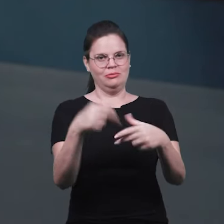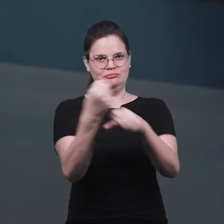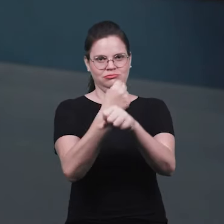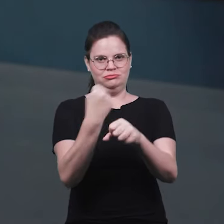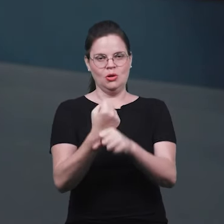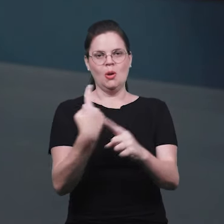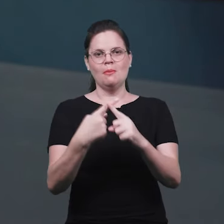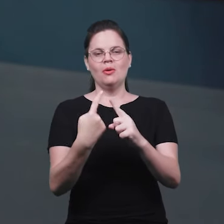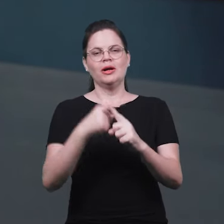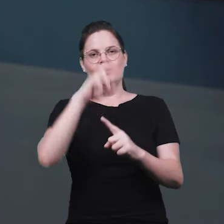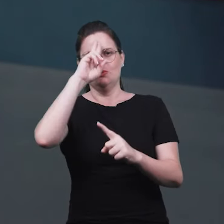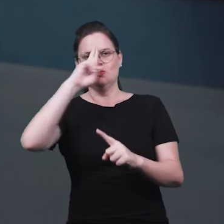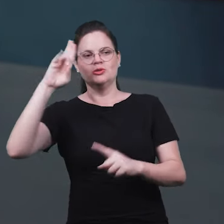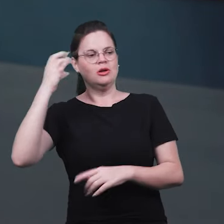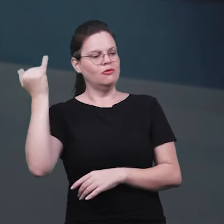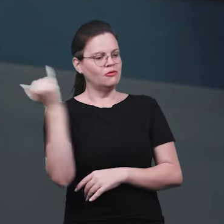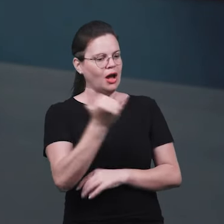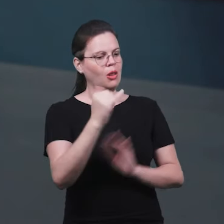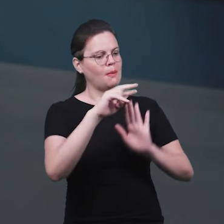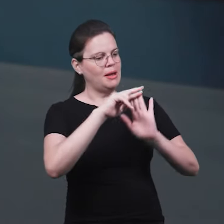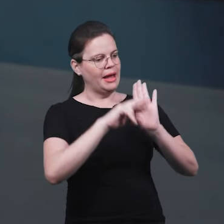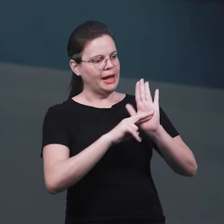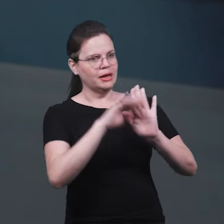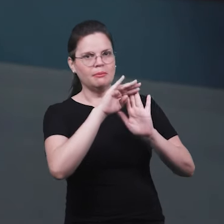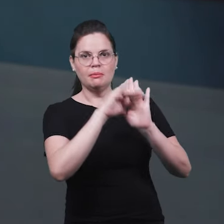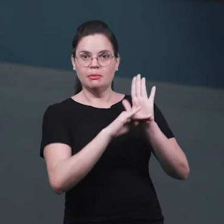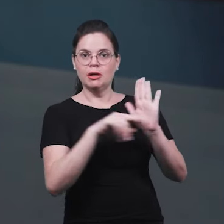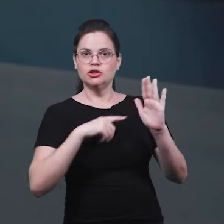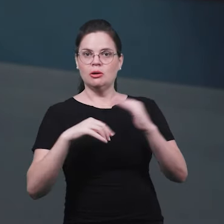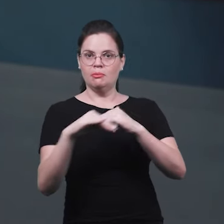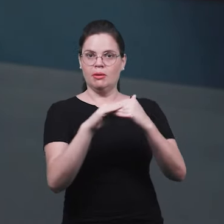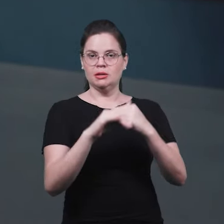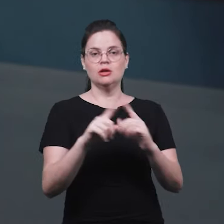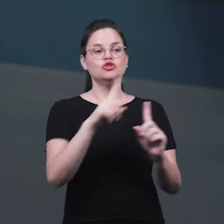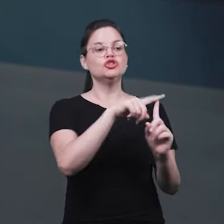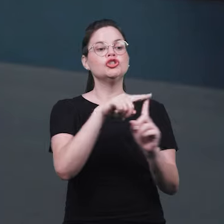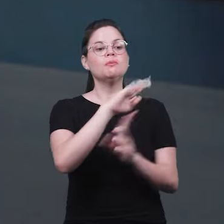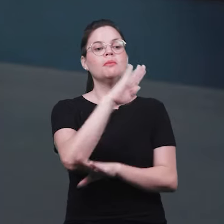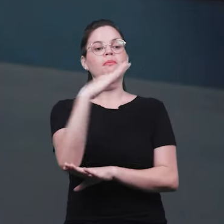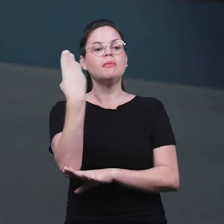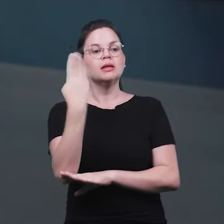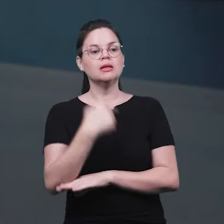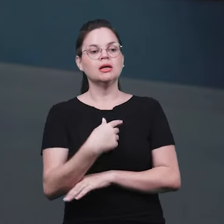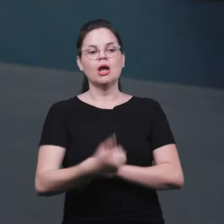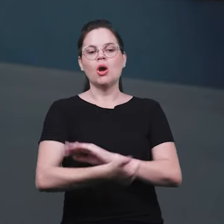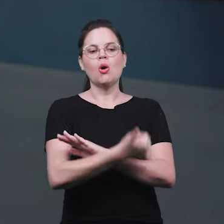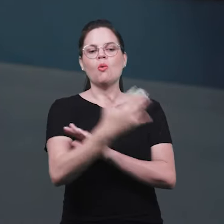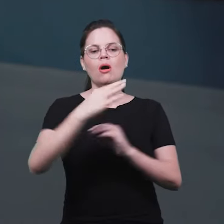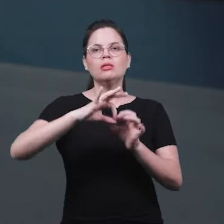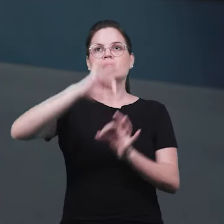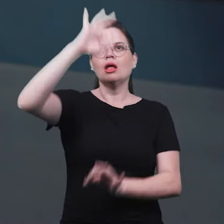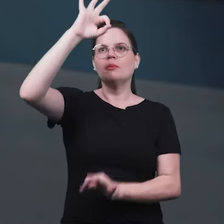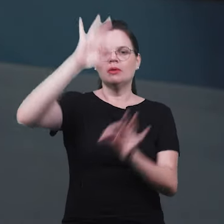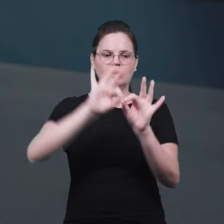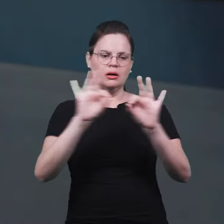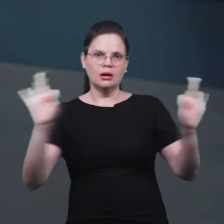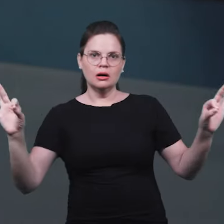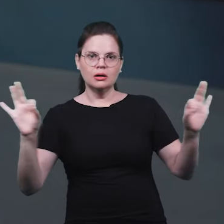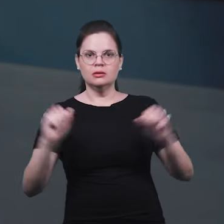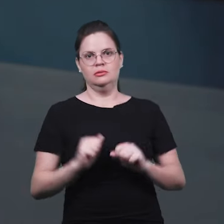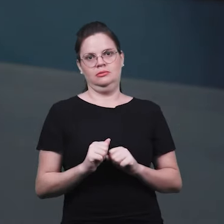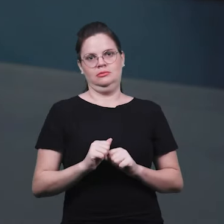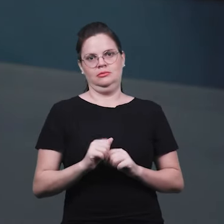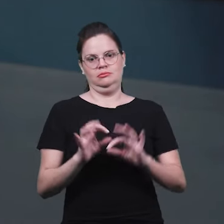das premissas da direção do Senhor, havia um padrão. A madeira, o tamanho de comprimento, a largura,